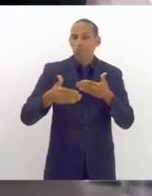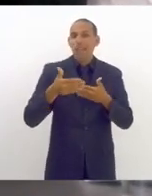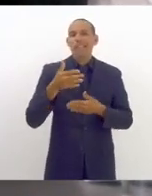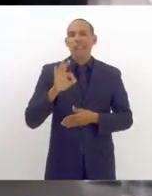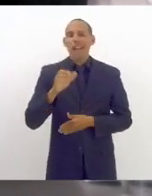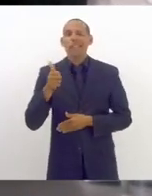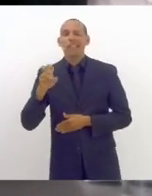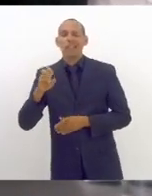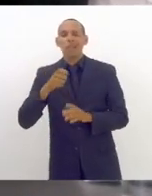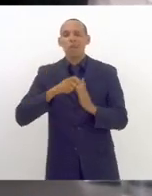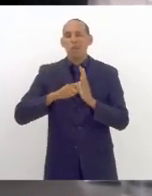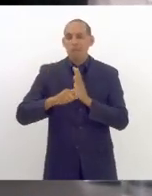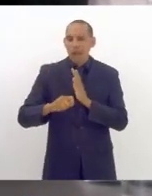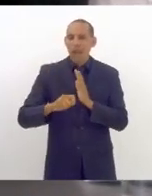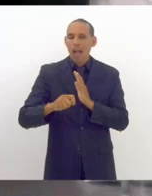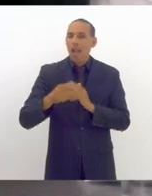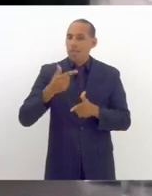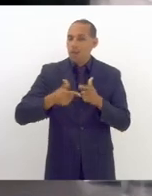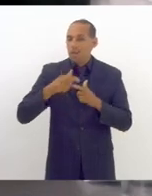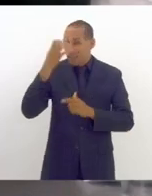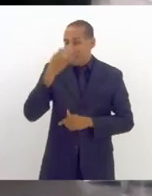teremos problemas sérios